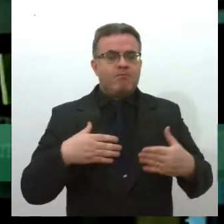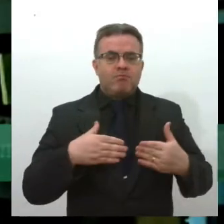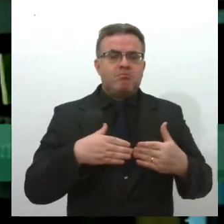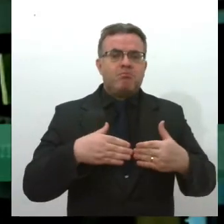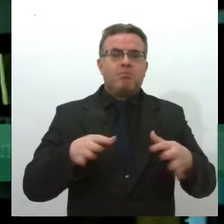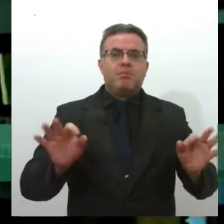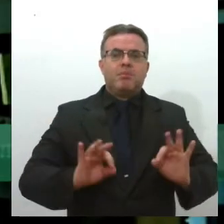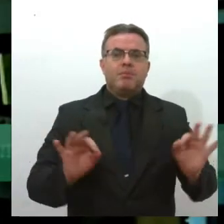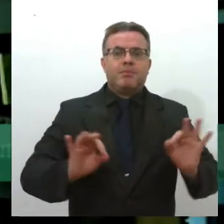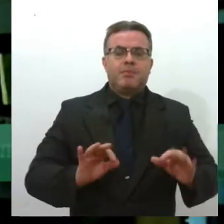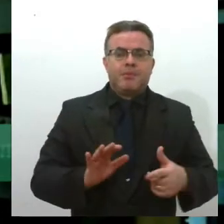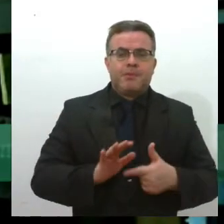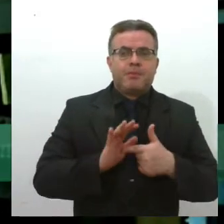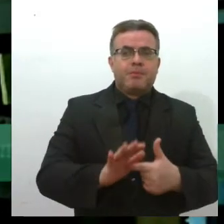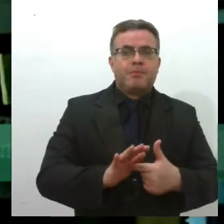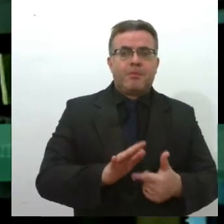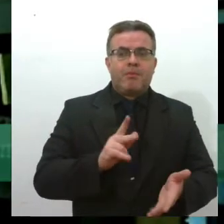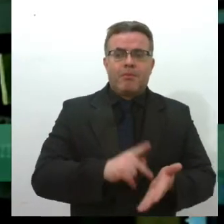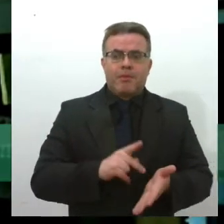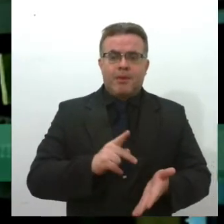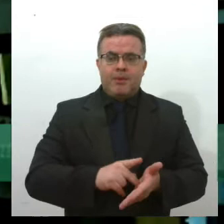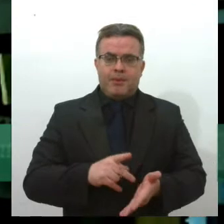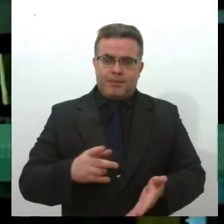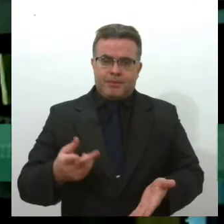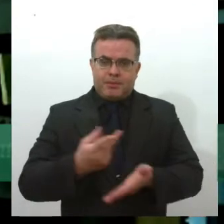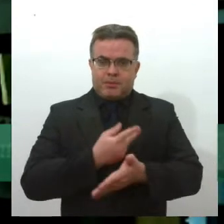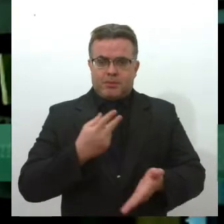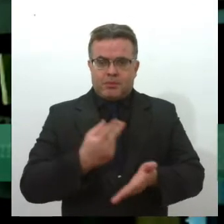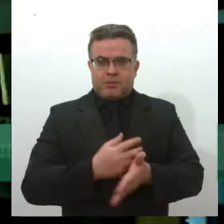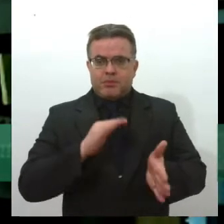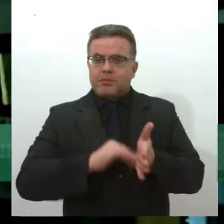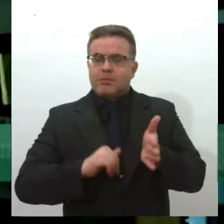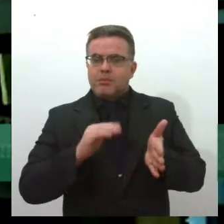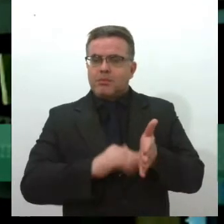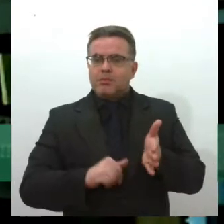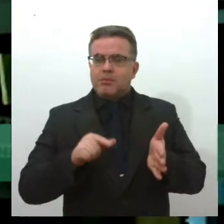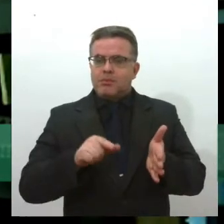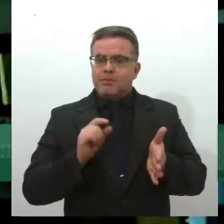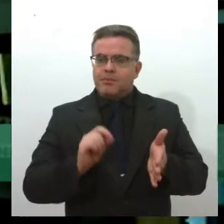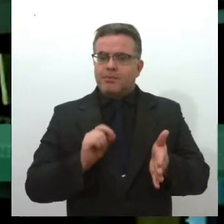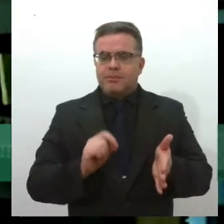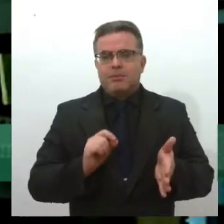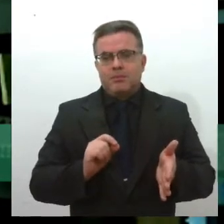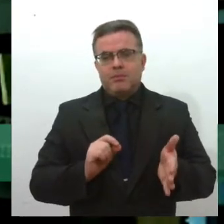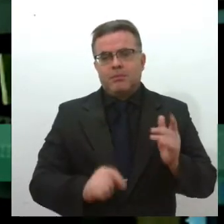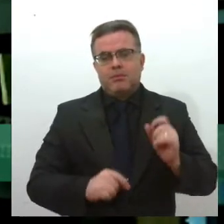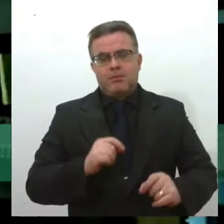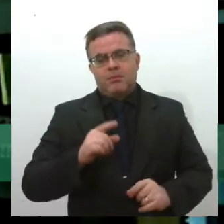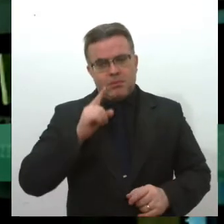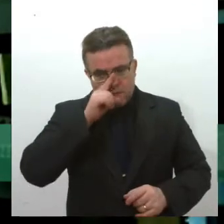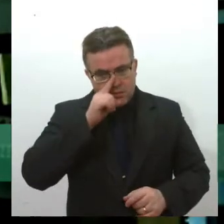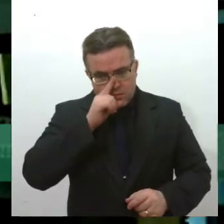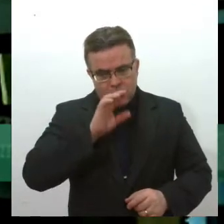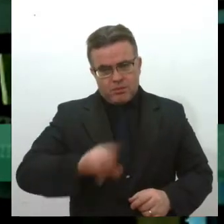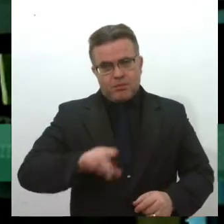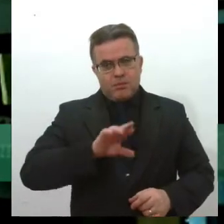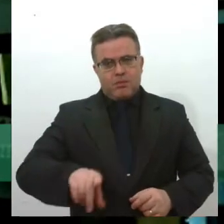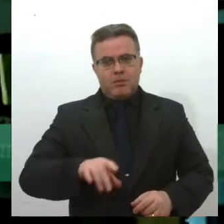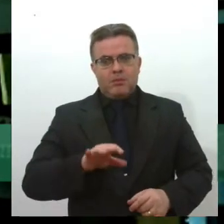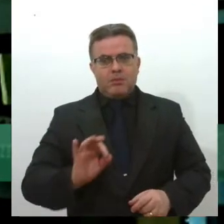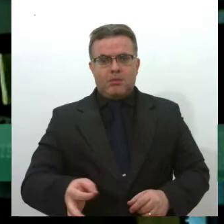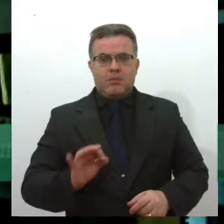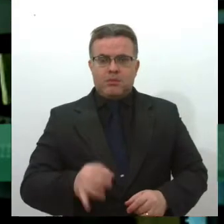eles que excluir essa conduta, né, era algo grave. Tudo bem, uma